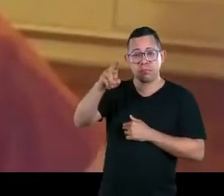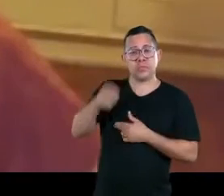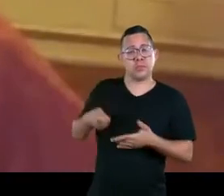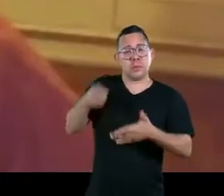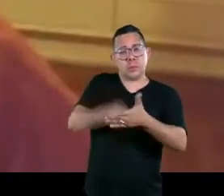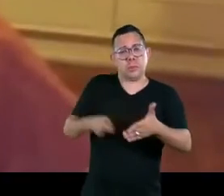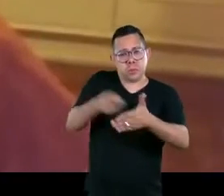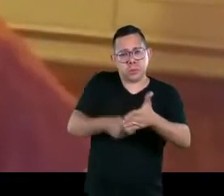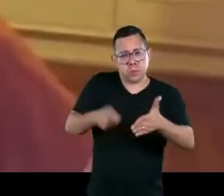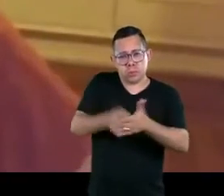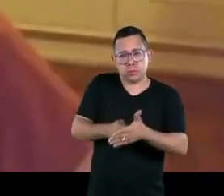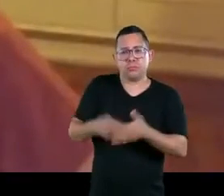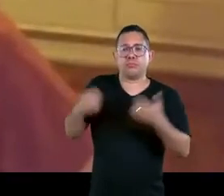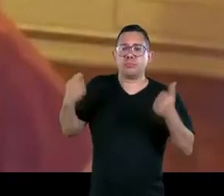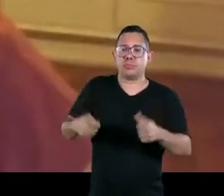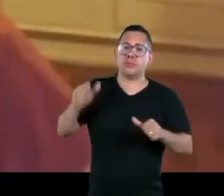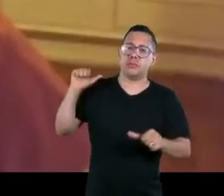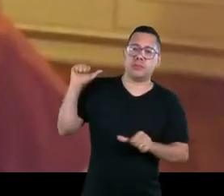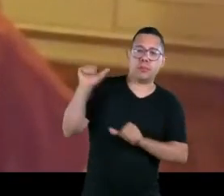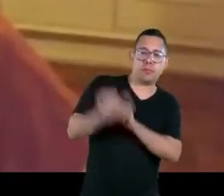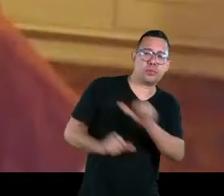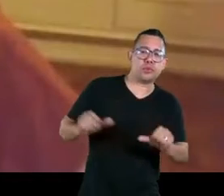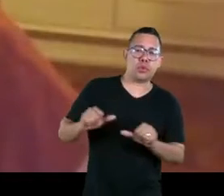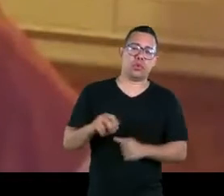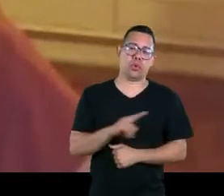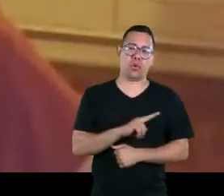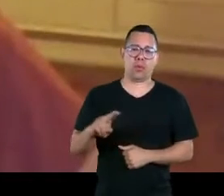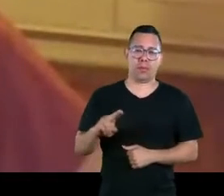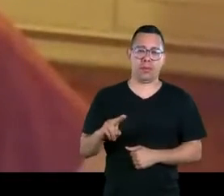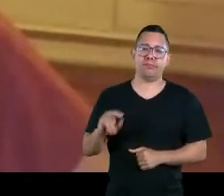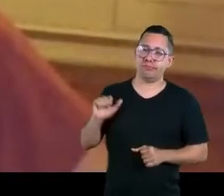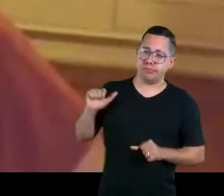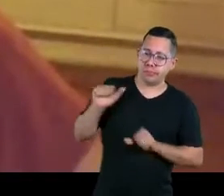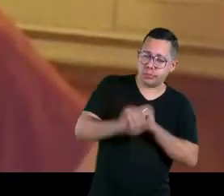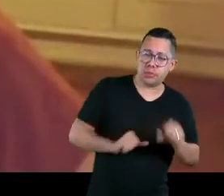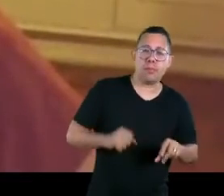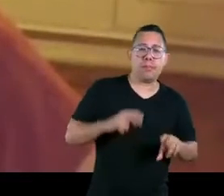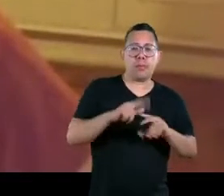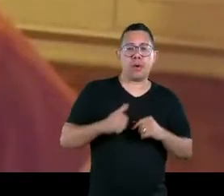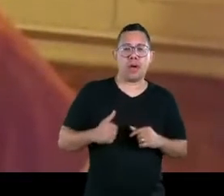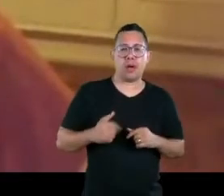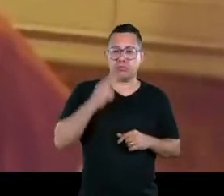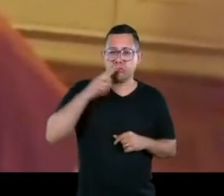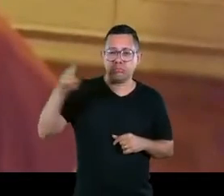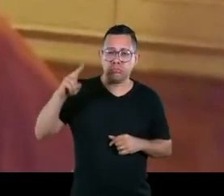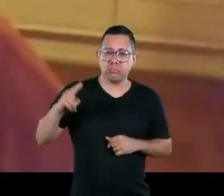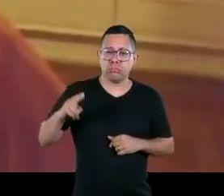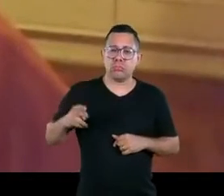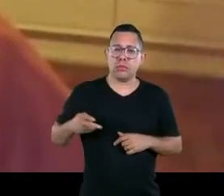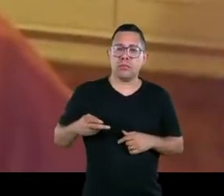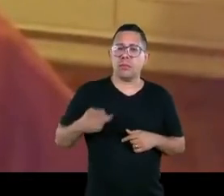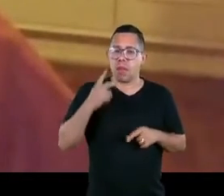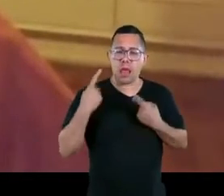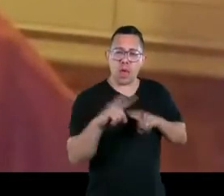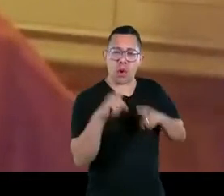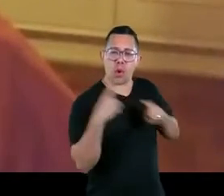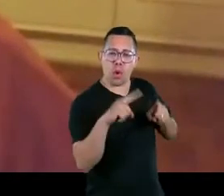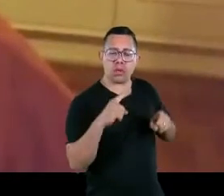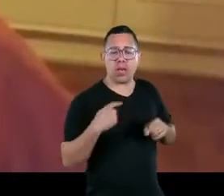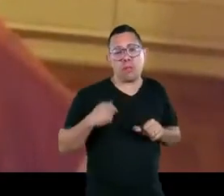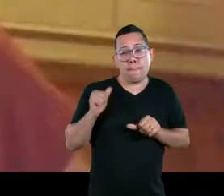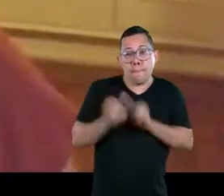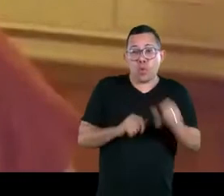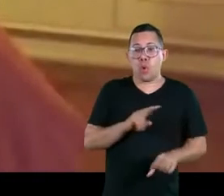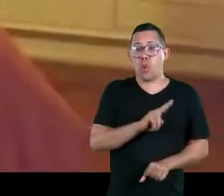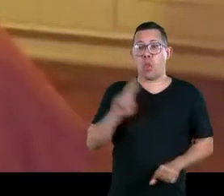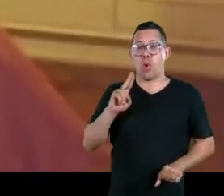de mudar de nome, né? Então, ele passa a ser conhecido ao longo de toda a